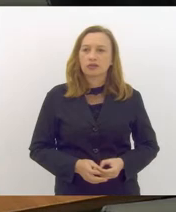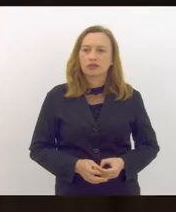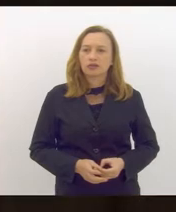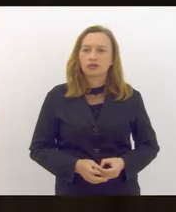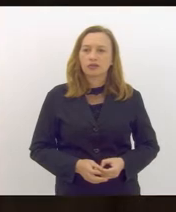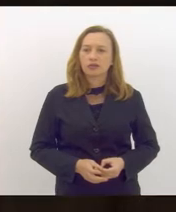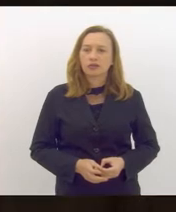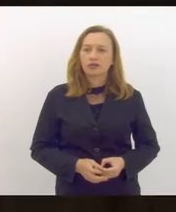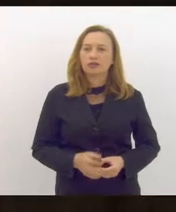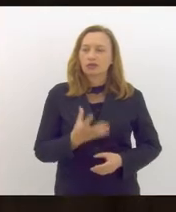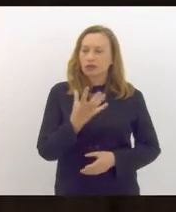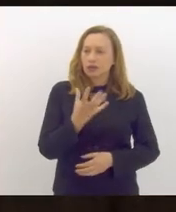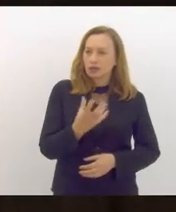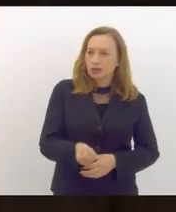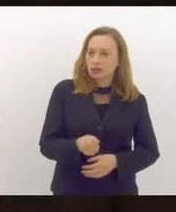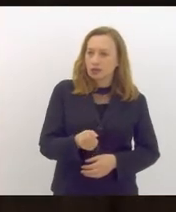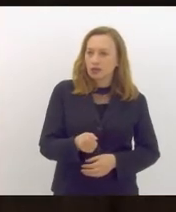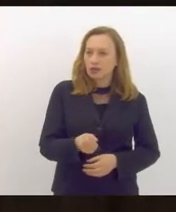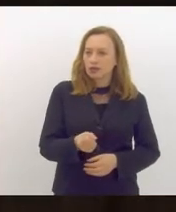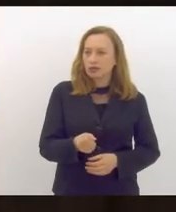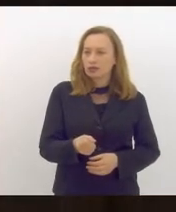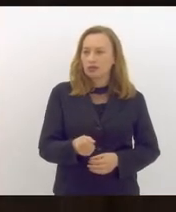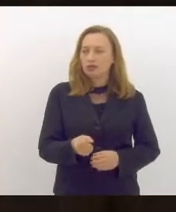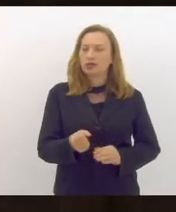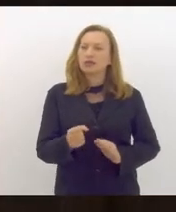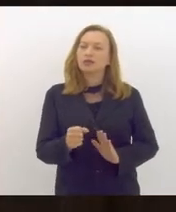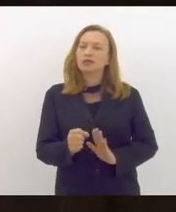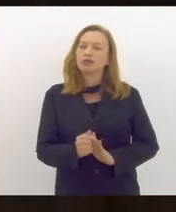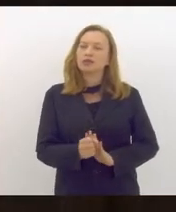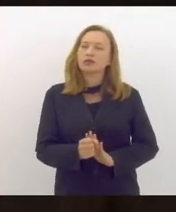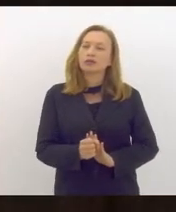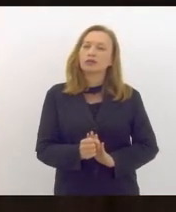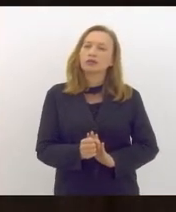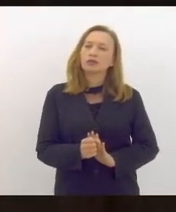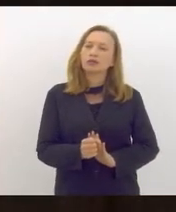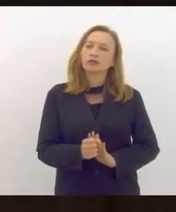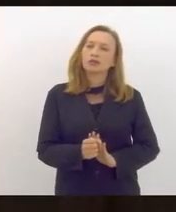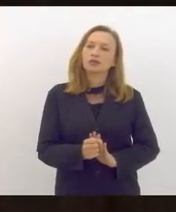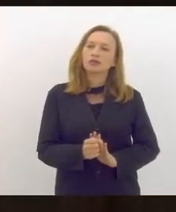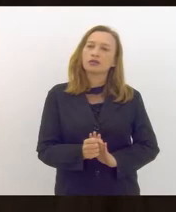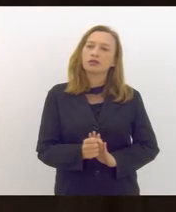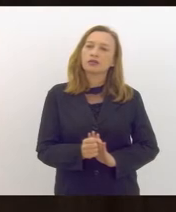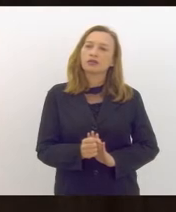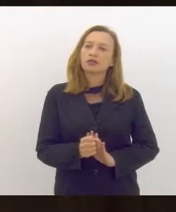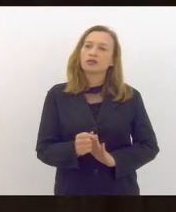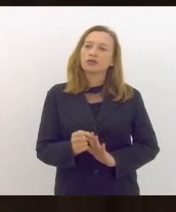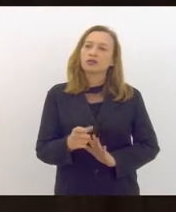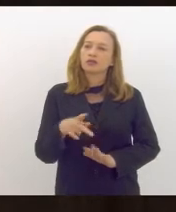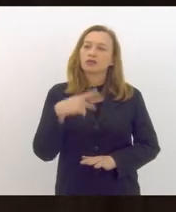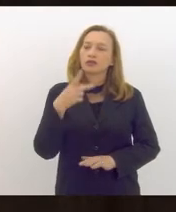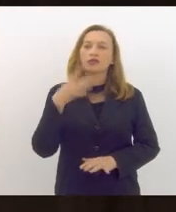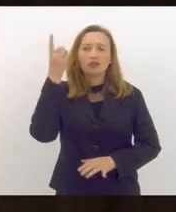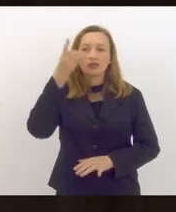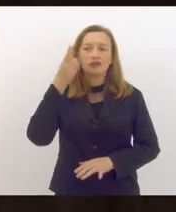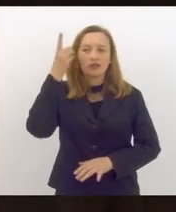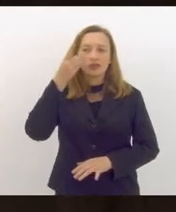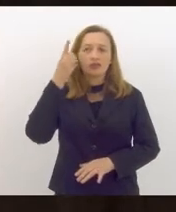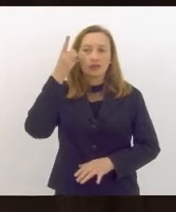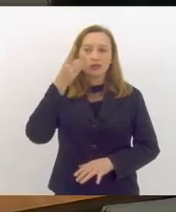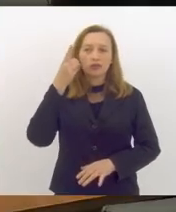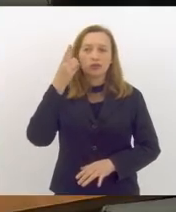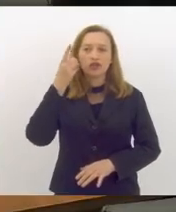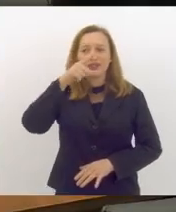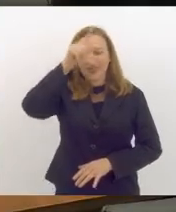O parecer favorável nos termos do que foi o parecer do deputado Luiz Paulo Corrêa da